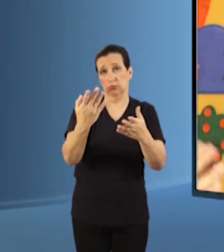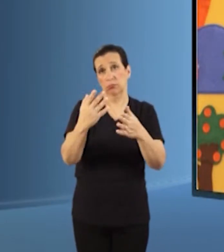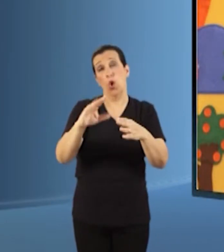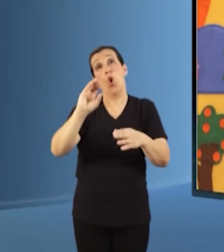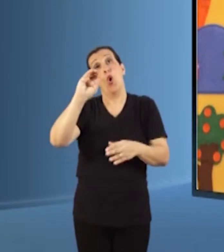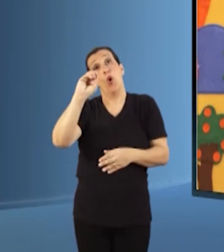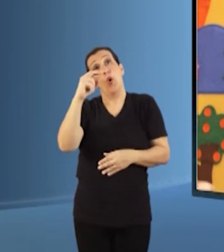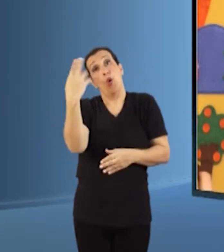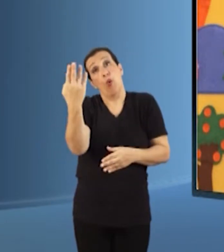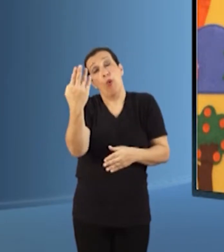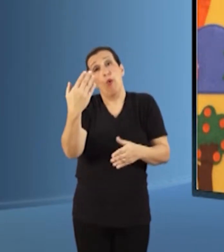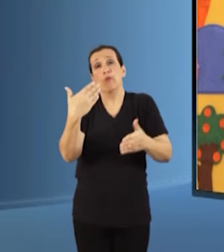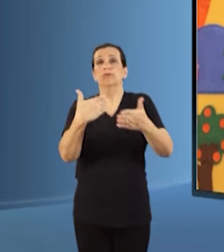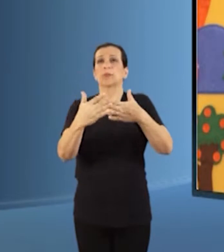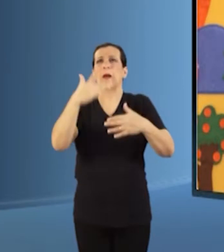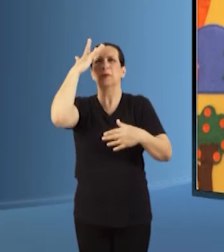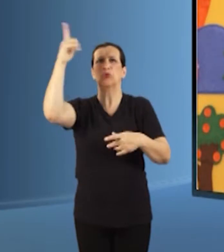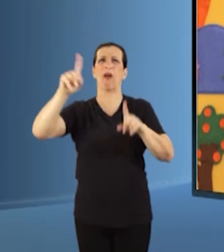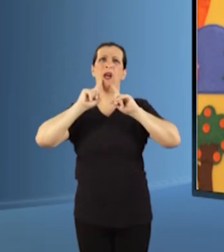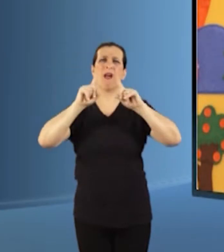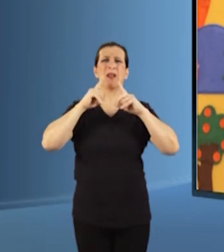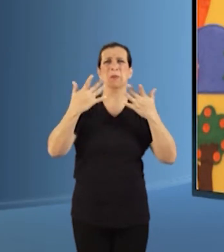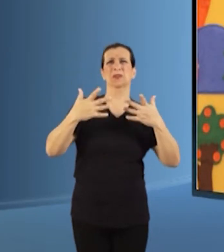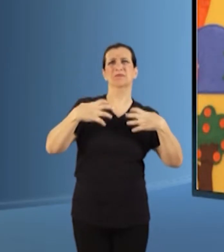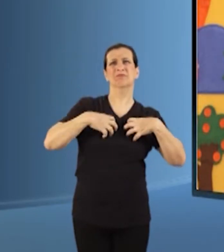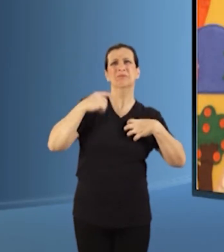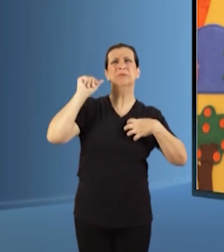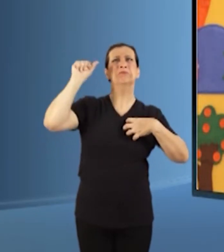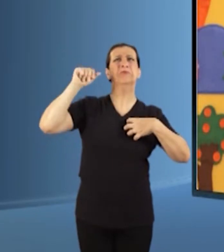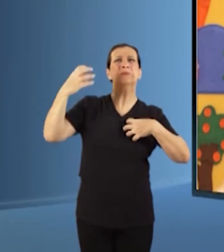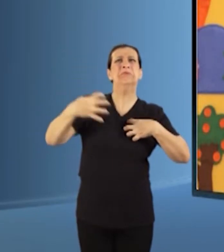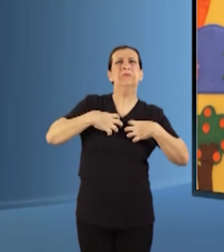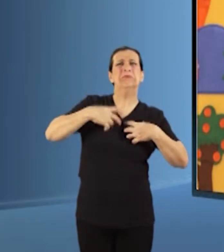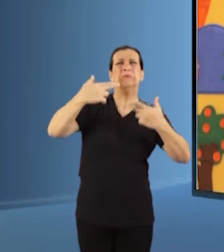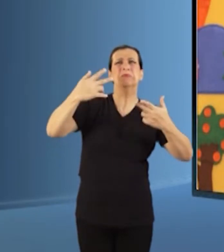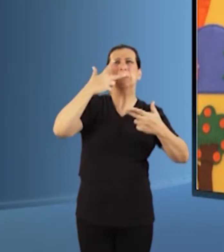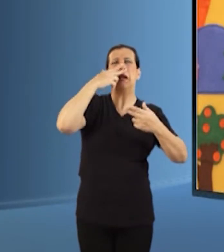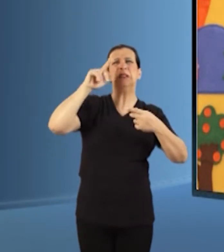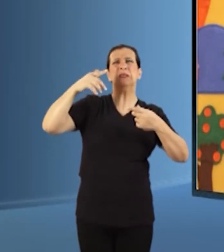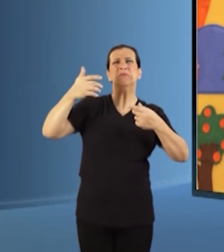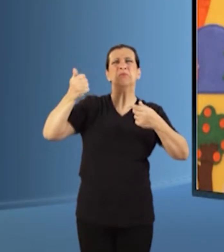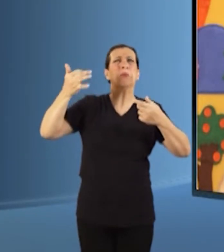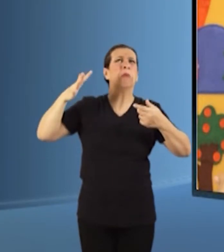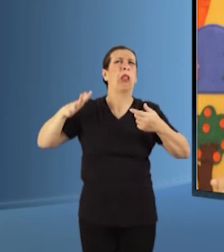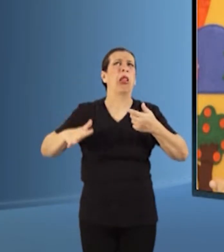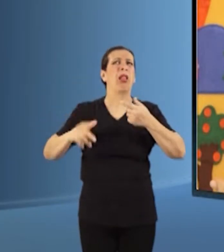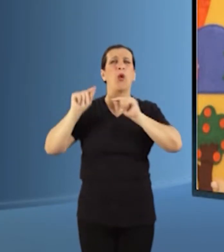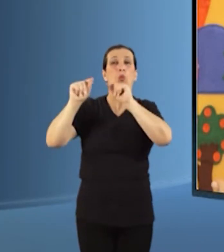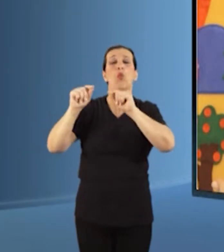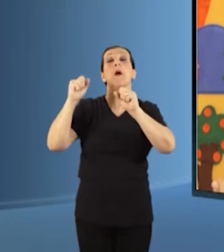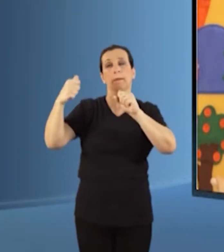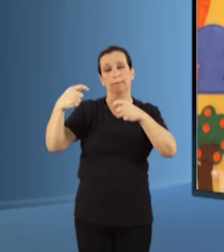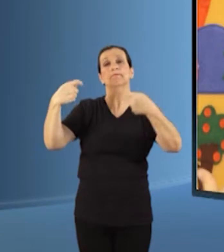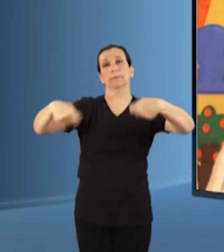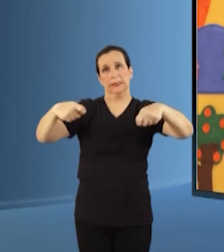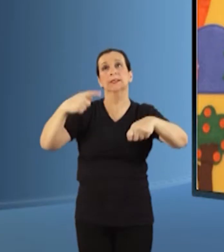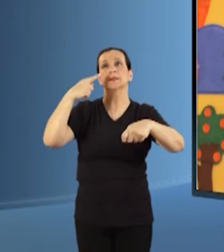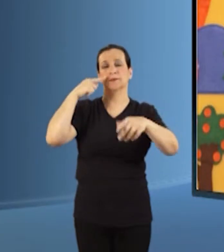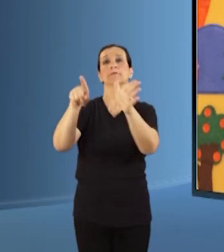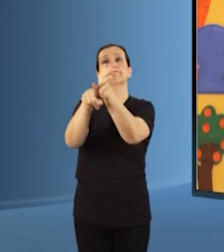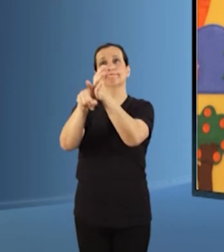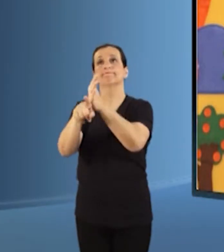anualmente, ou mediante qualquer queixa do paciente de variação ou deterioração da qualidade do